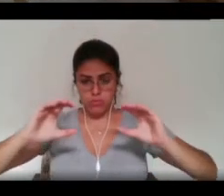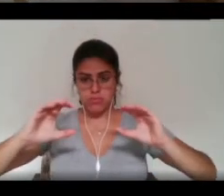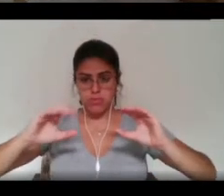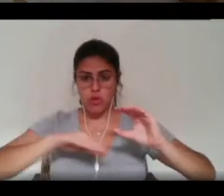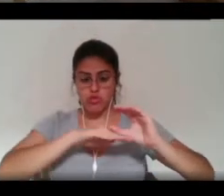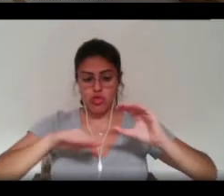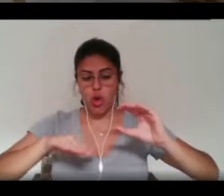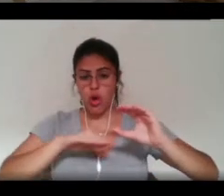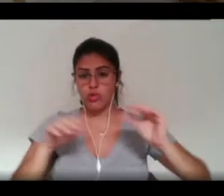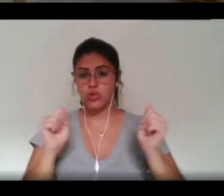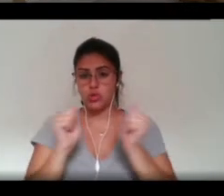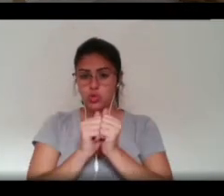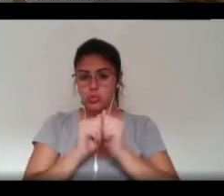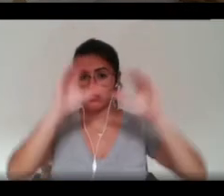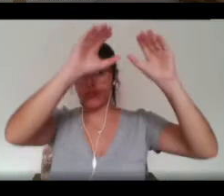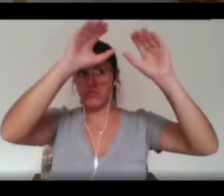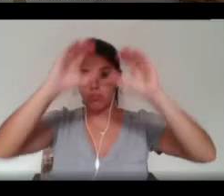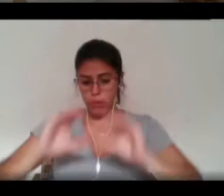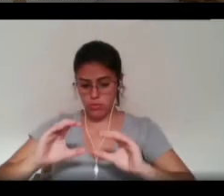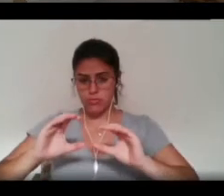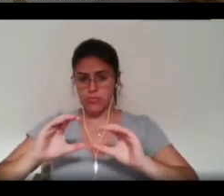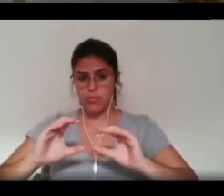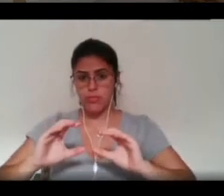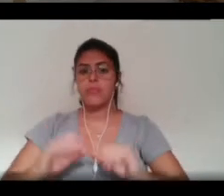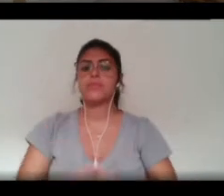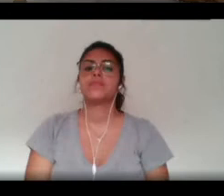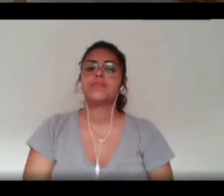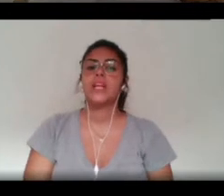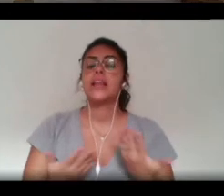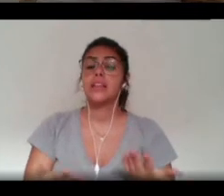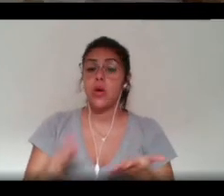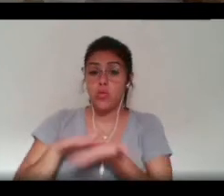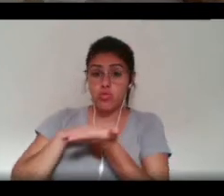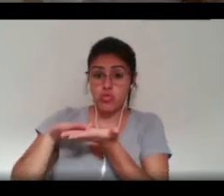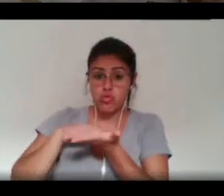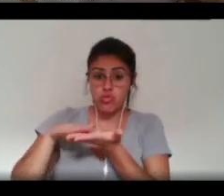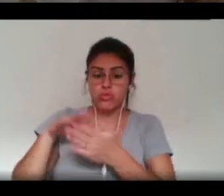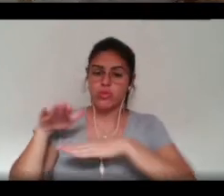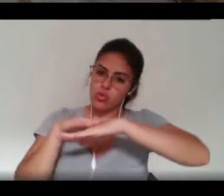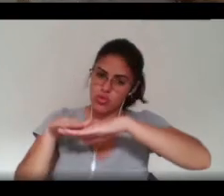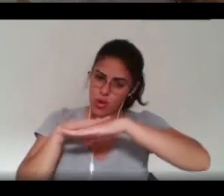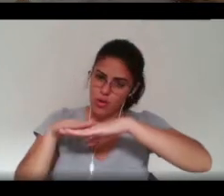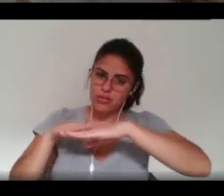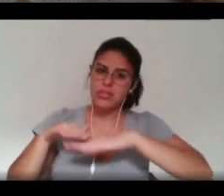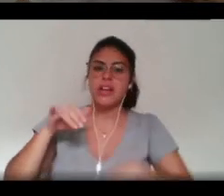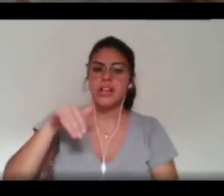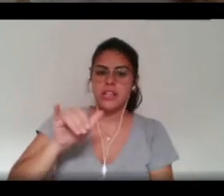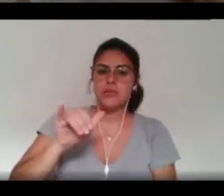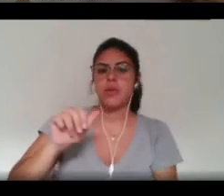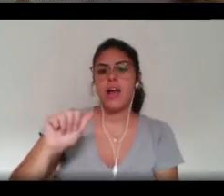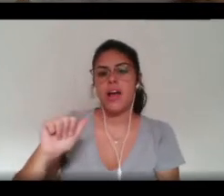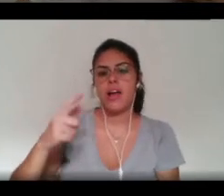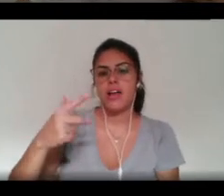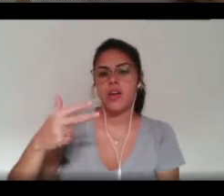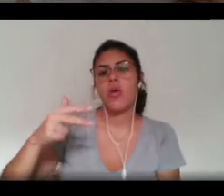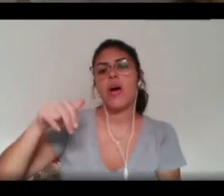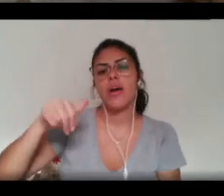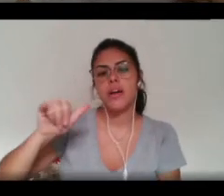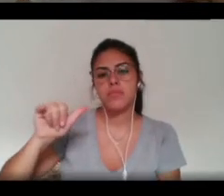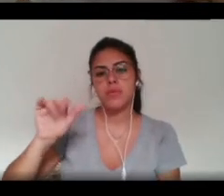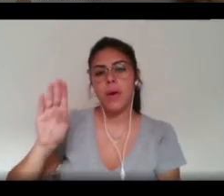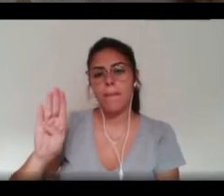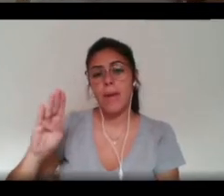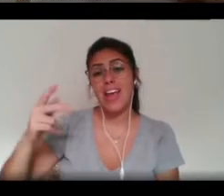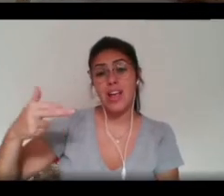solo, YA é igual a YB, que é igual a 0. Então, eu vou igualar essa equação 1 aqui, ó, a